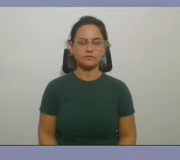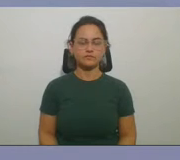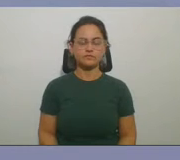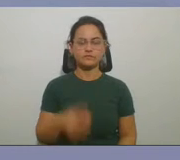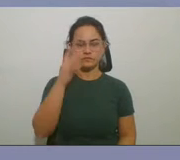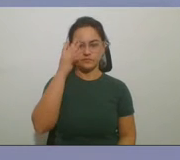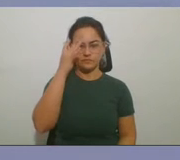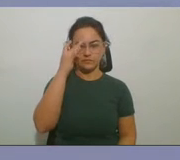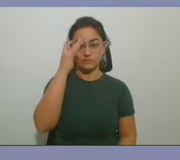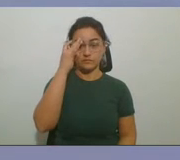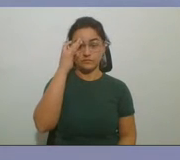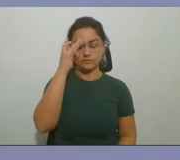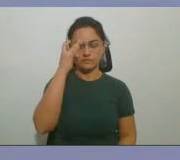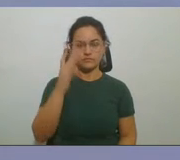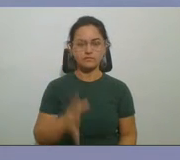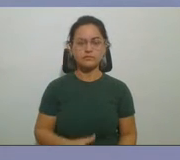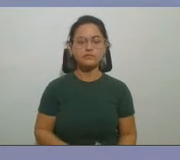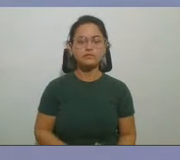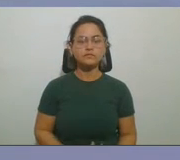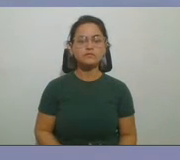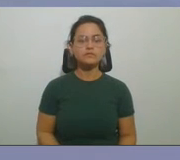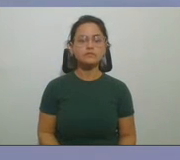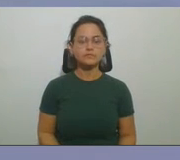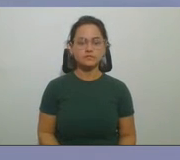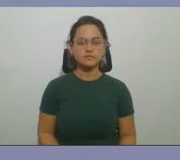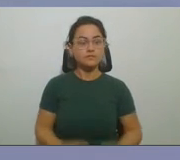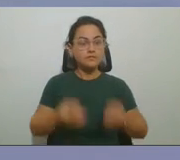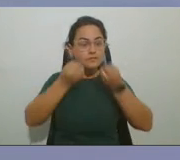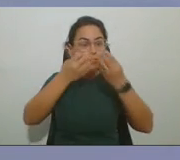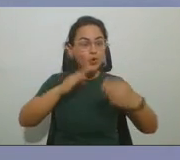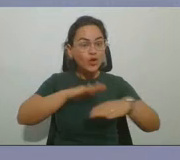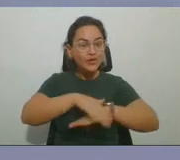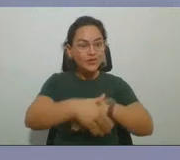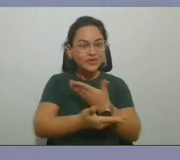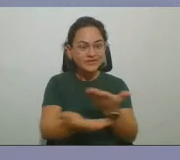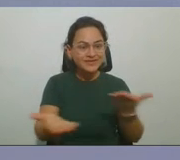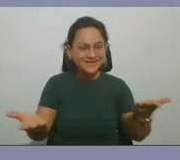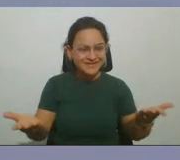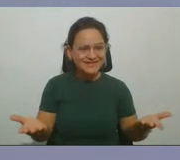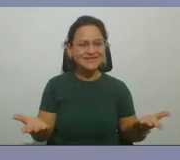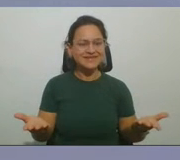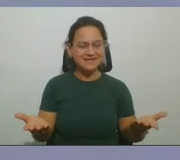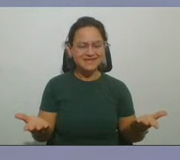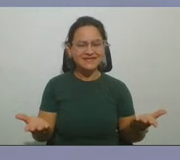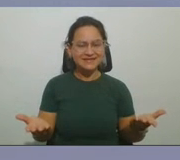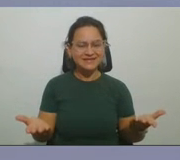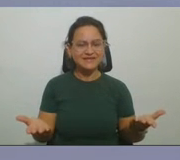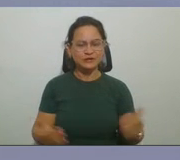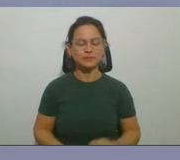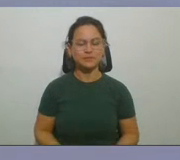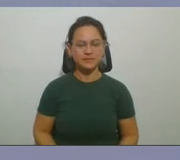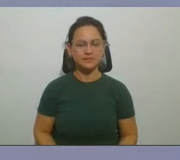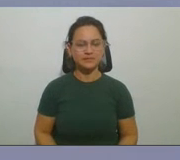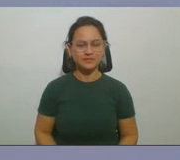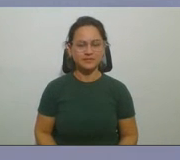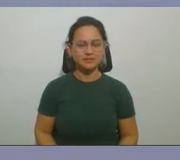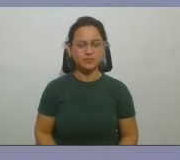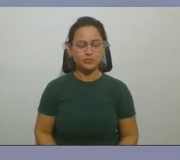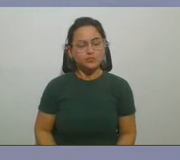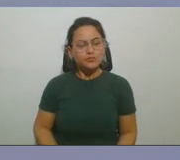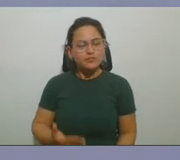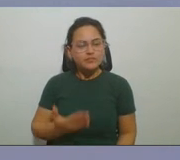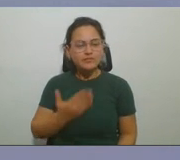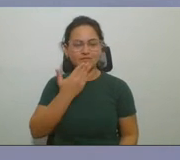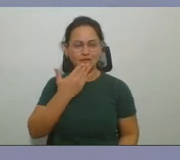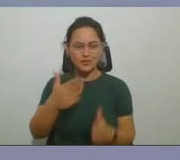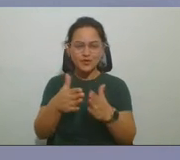Funcionou, Laine. Boa noite a todos, boa noite a todas. Peço permissão para falar em